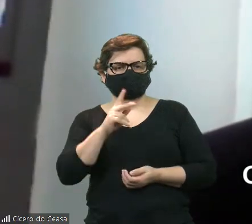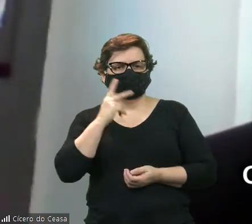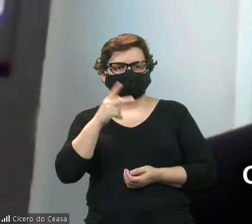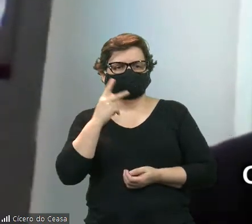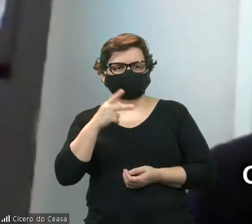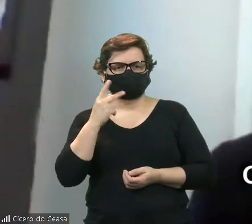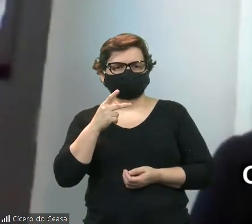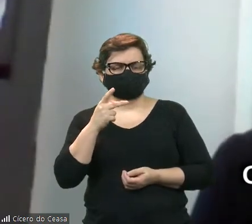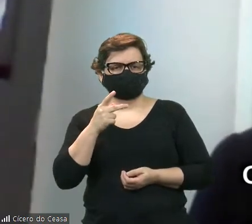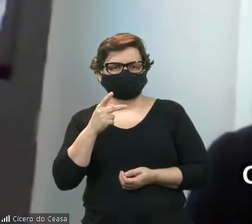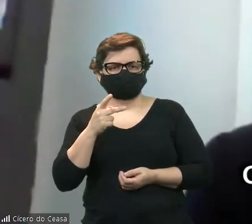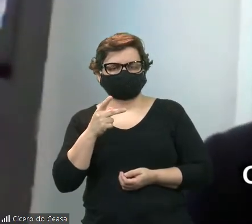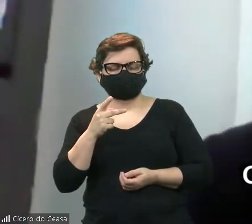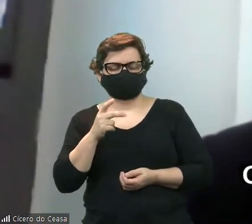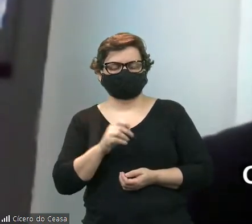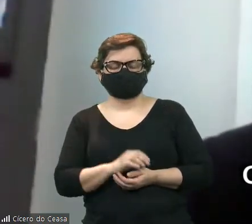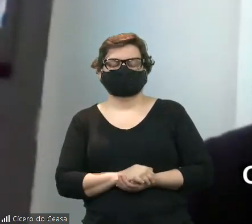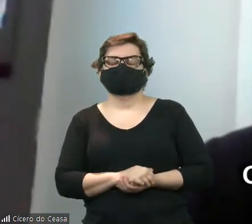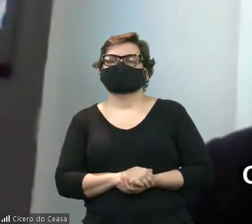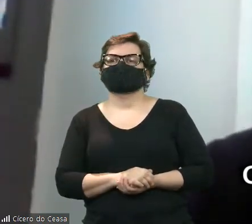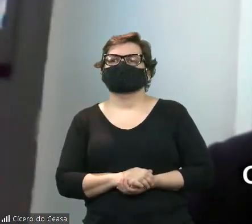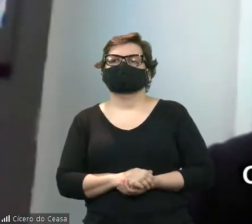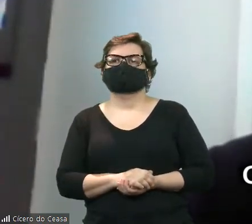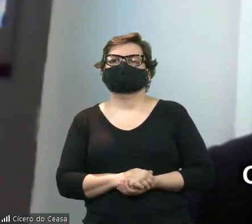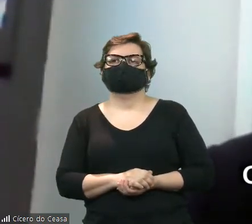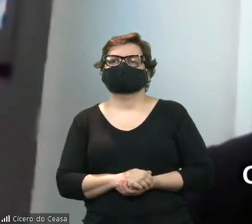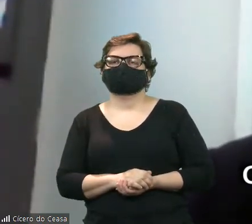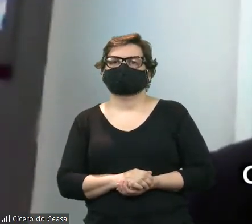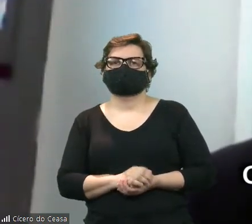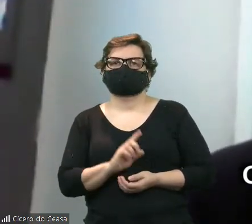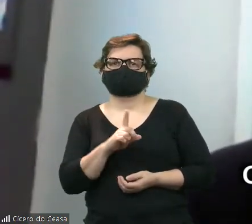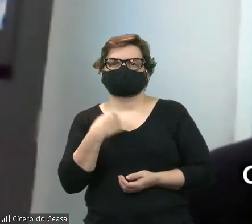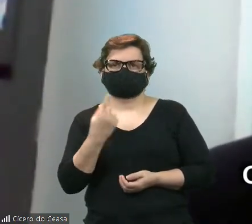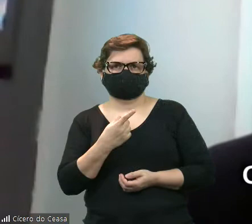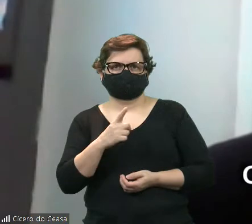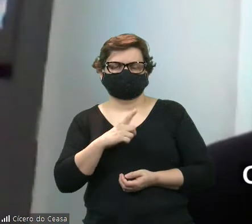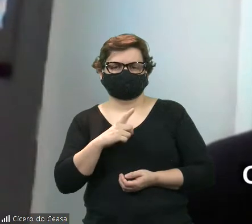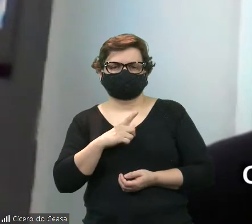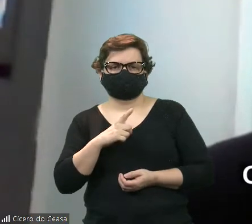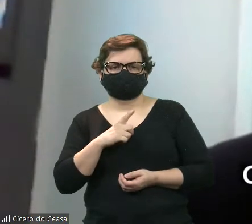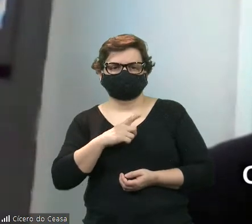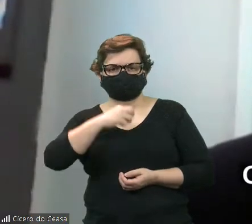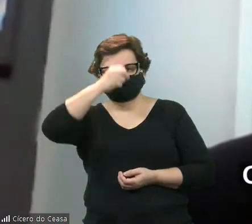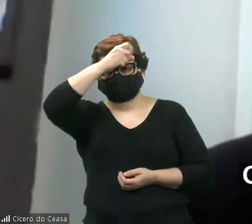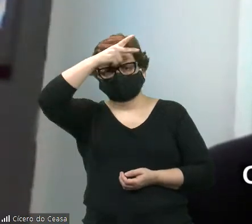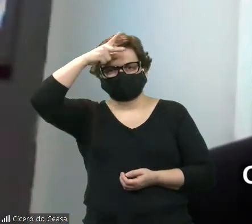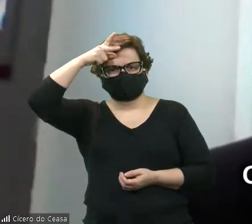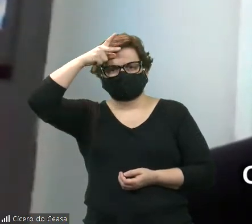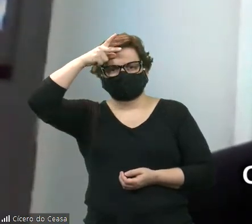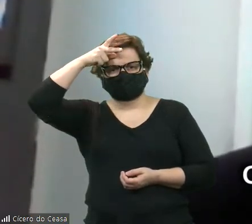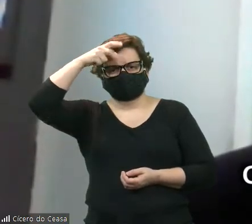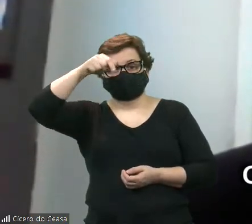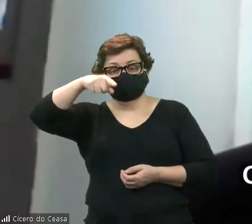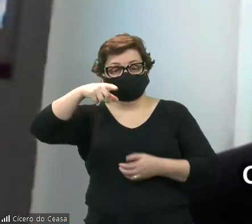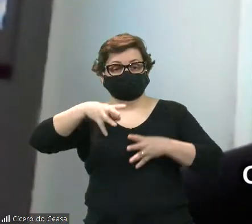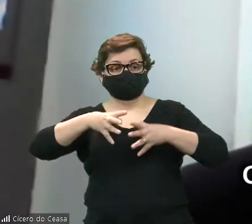E dizer algumas palavras do seguinte: nós temos uma prefeitura, essa